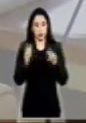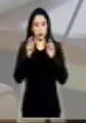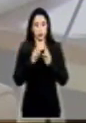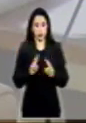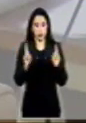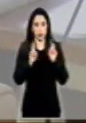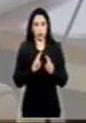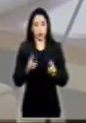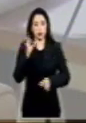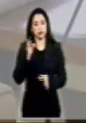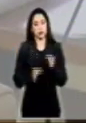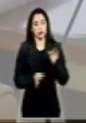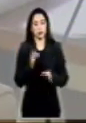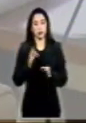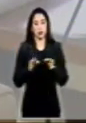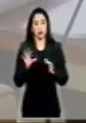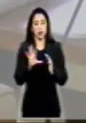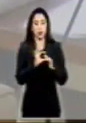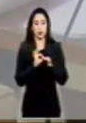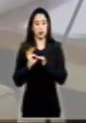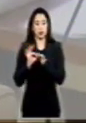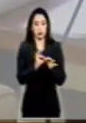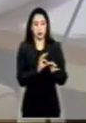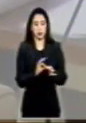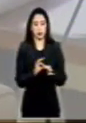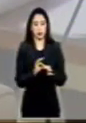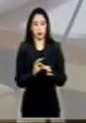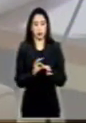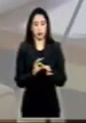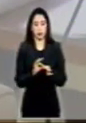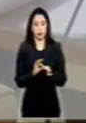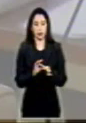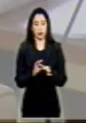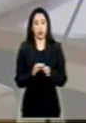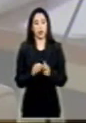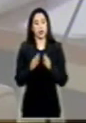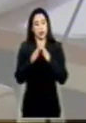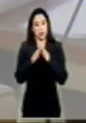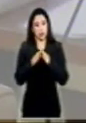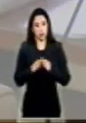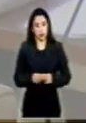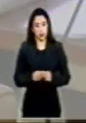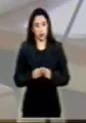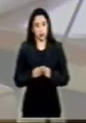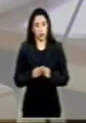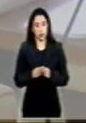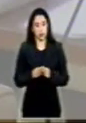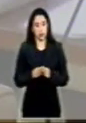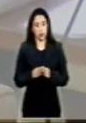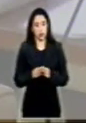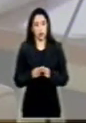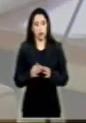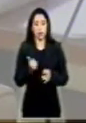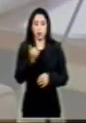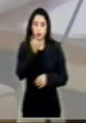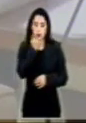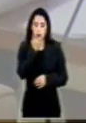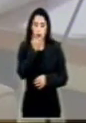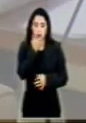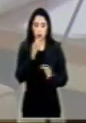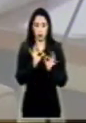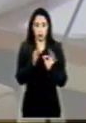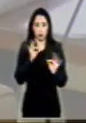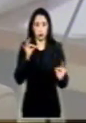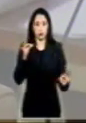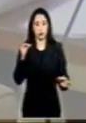e julgamento integralmente procedente da cautelar. E peço escusas pelo voto alongado, mas Vossa Excelência sabe